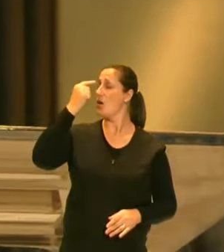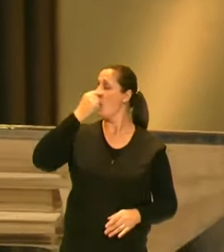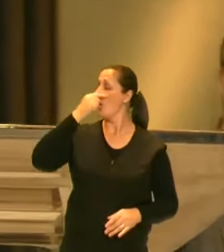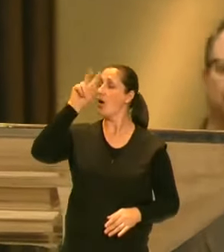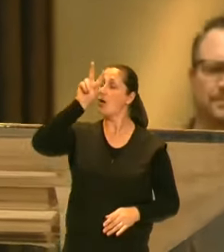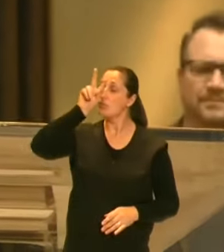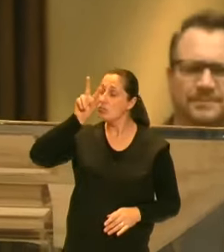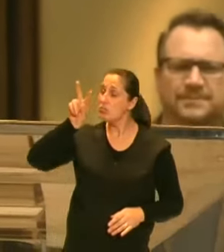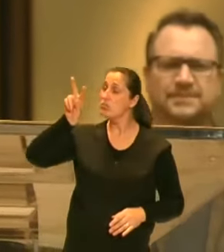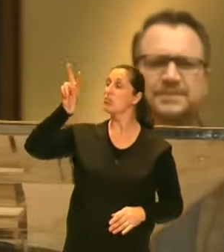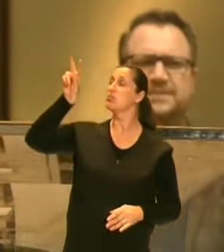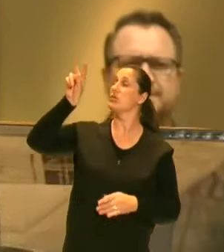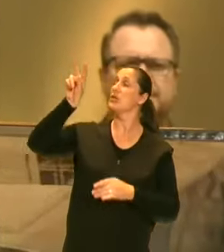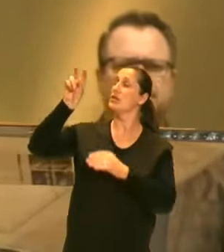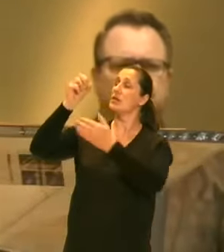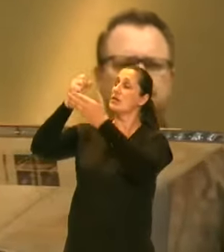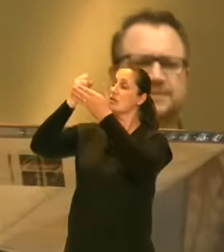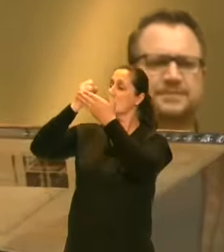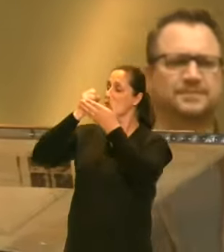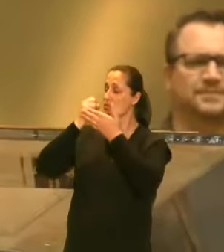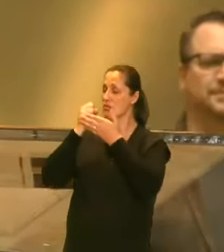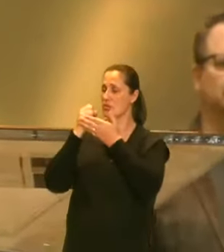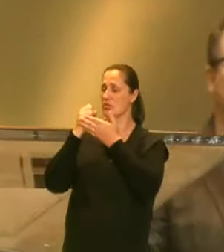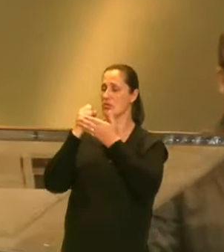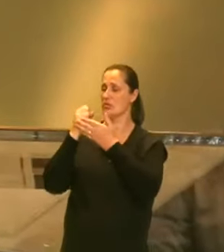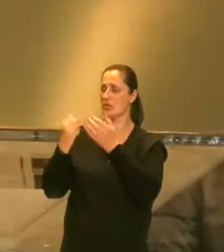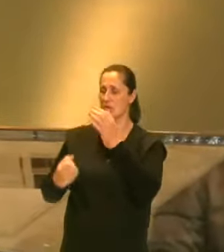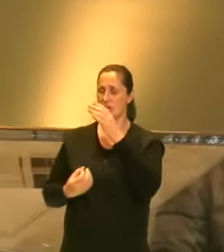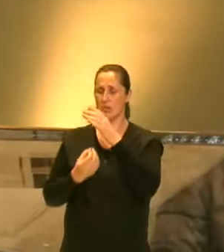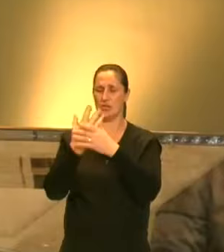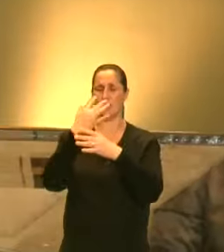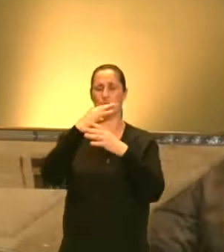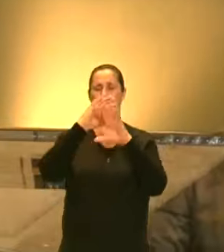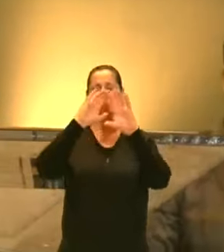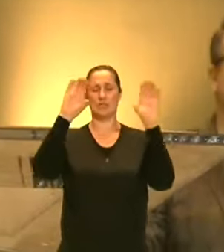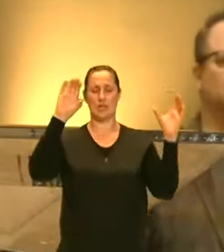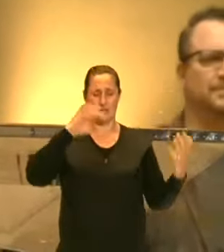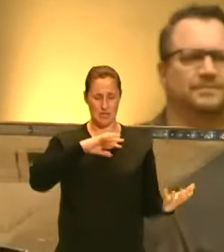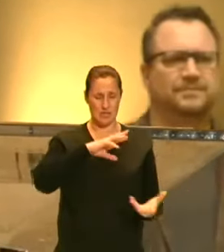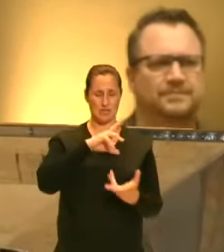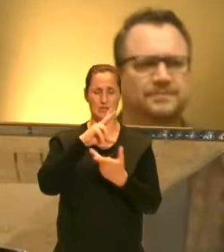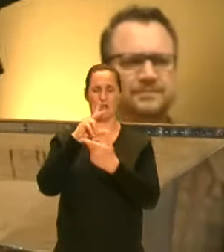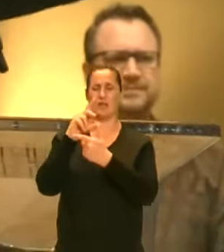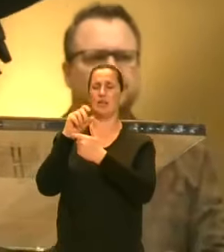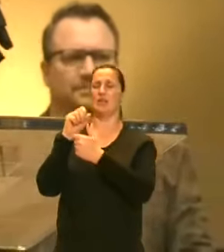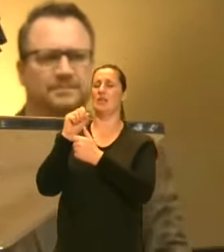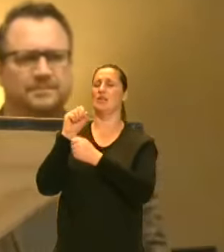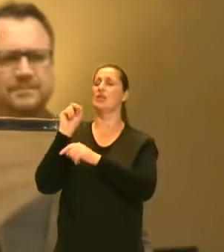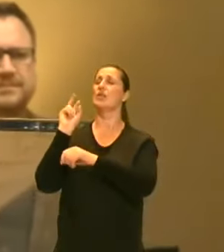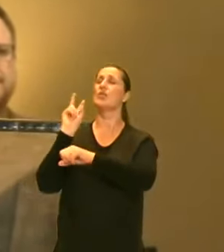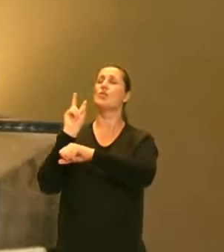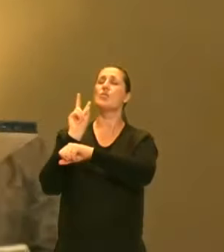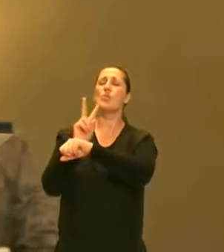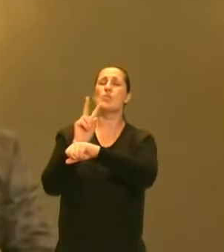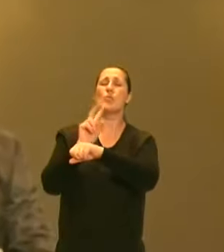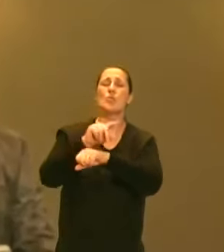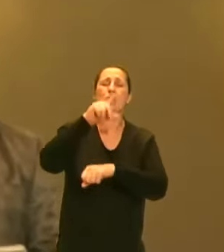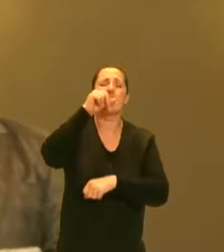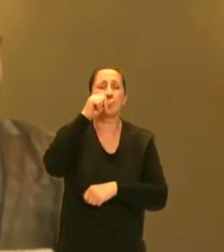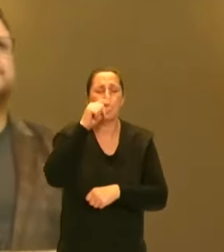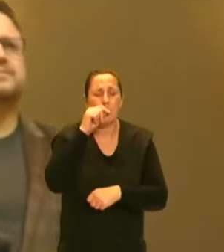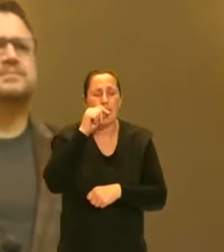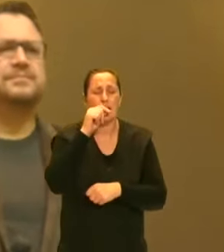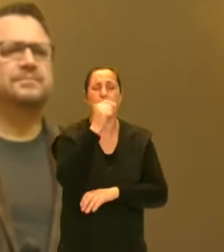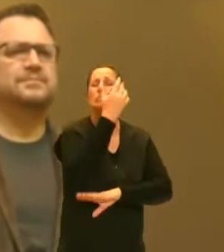Deus, que a gente possa ver o Teu socorro vindo de um Deus que criou os céus e a terra. E que se cuida do pássaro, cuida da erva do